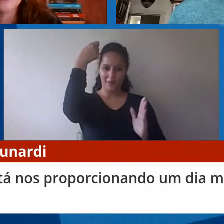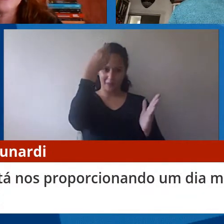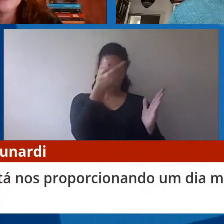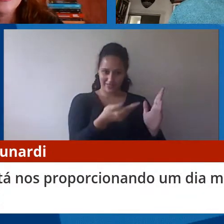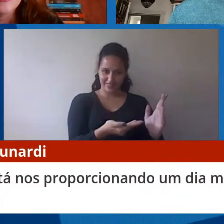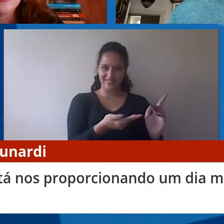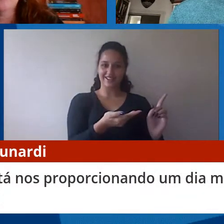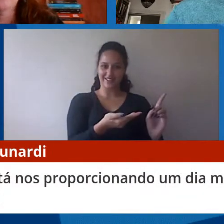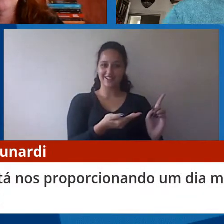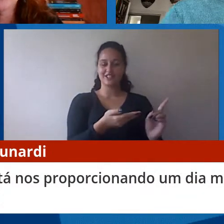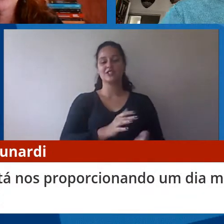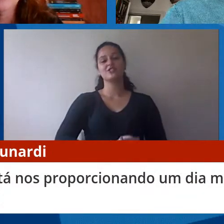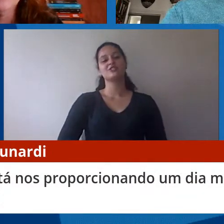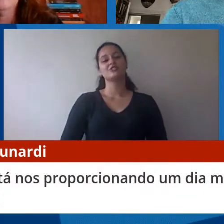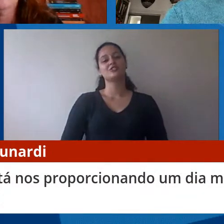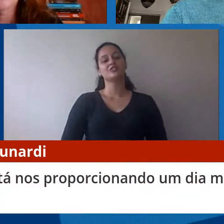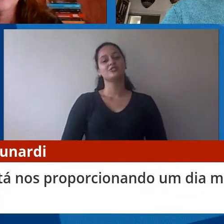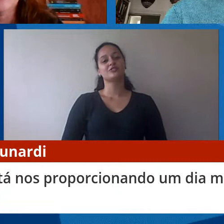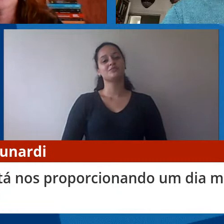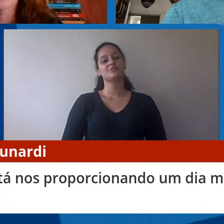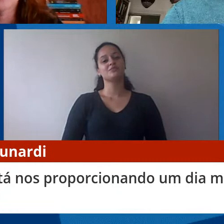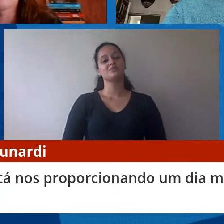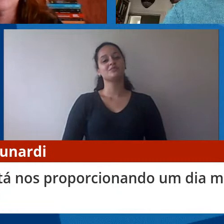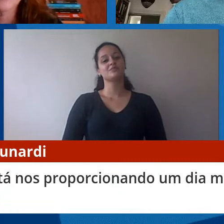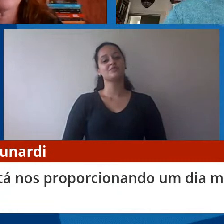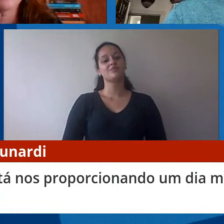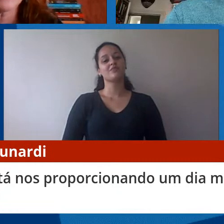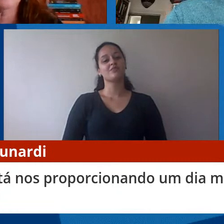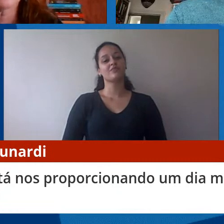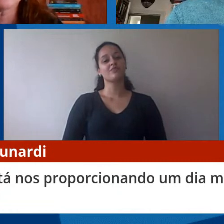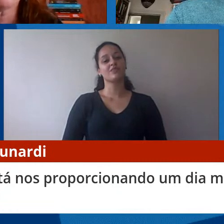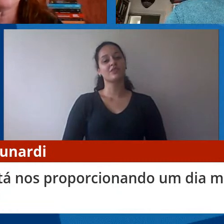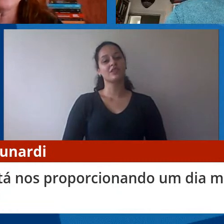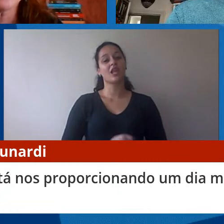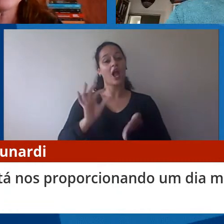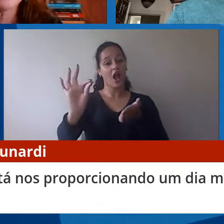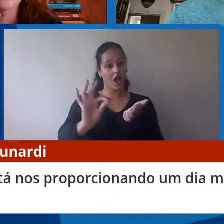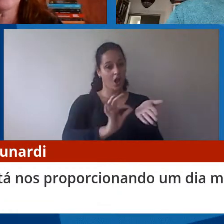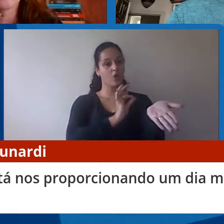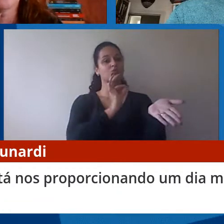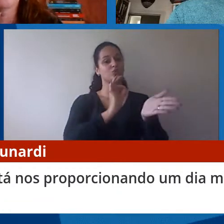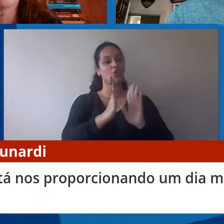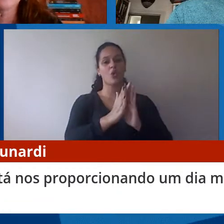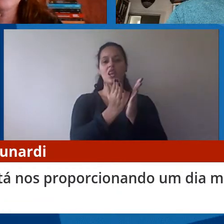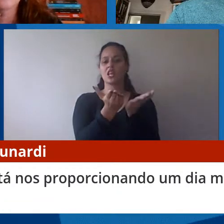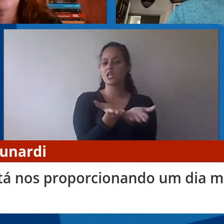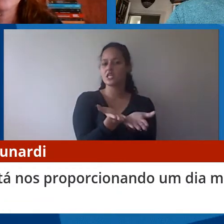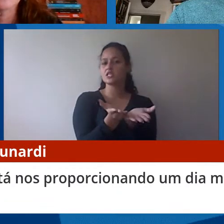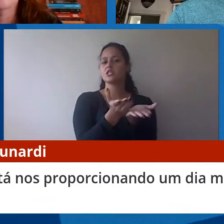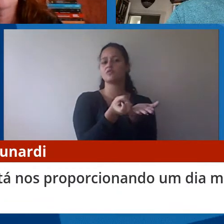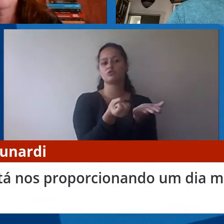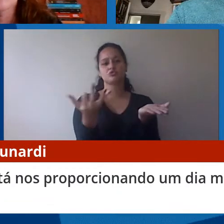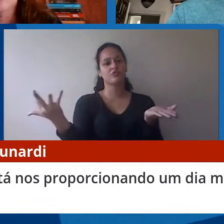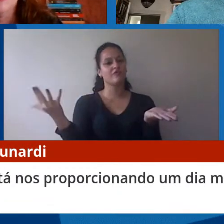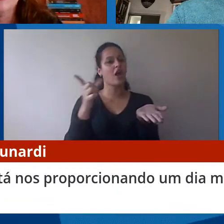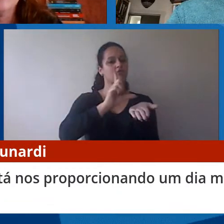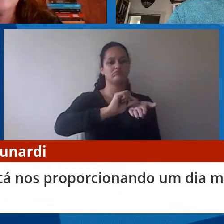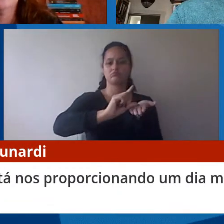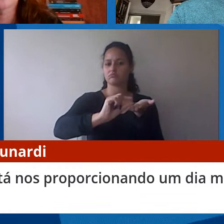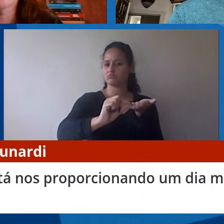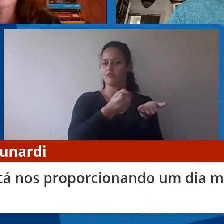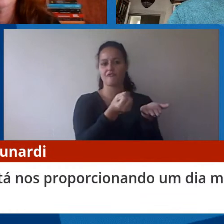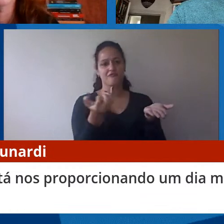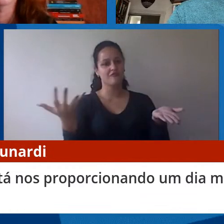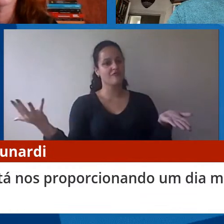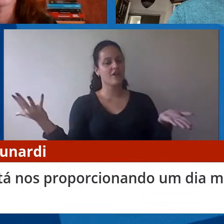França. É autor de livros e artigos traduzidos em 25 línguas.